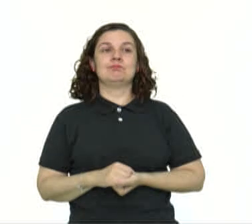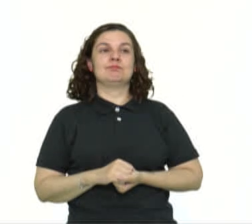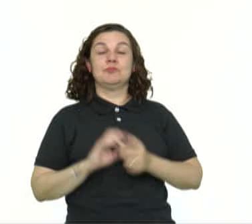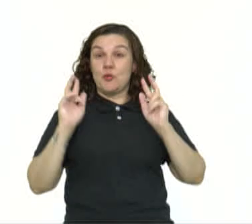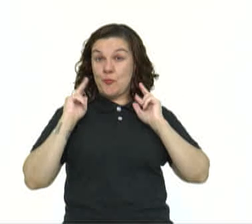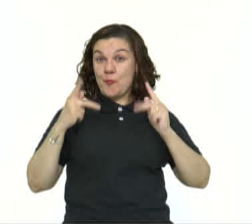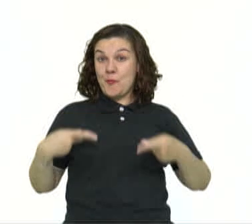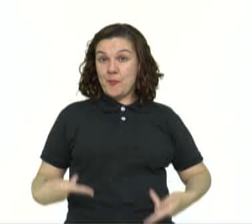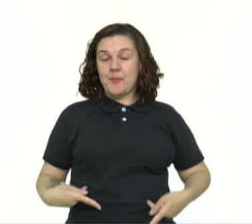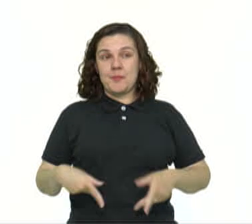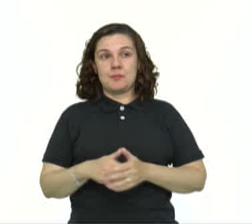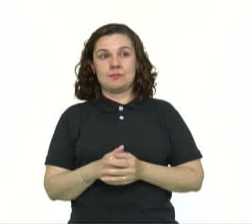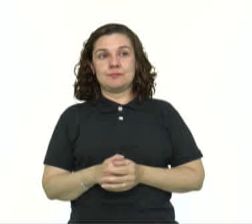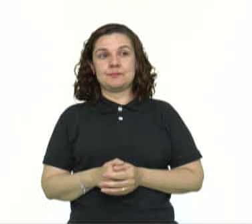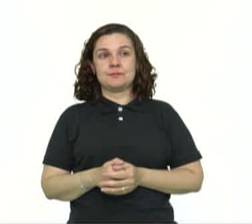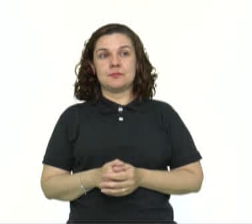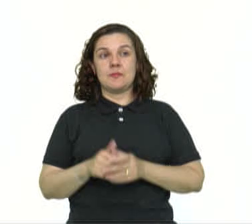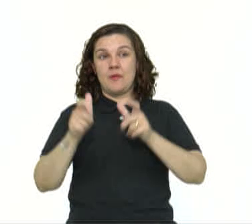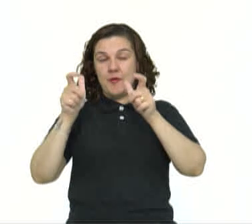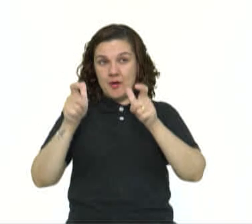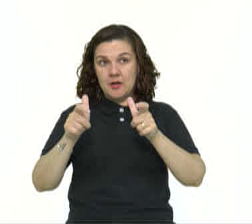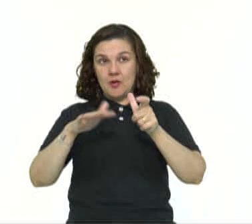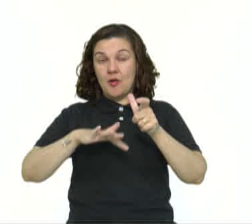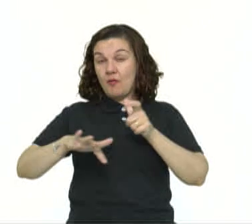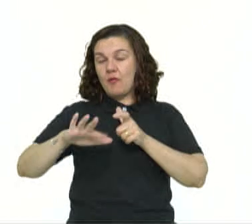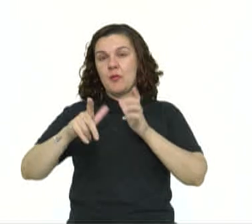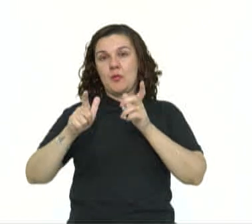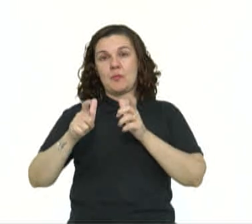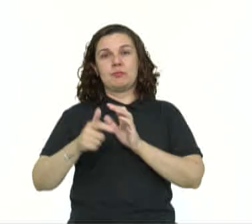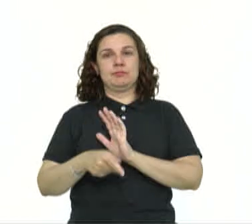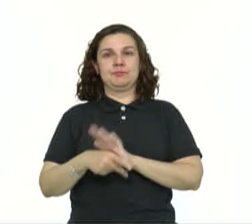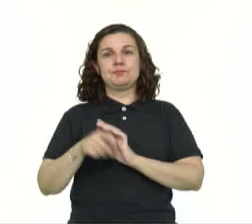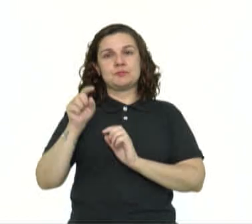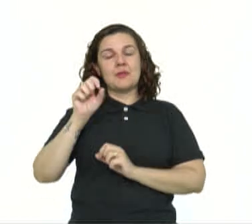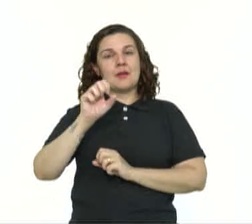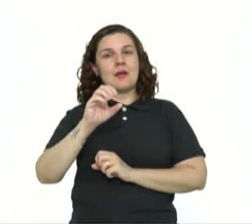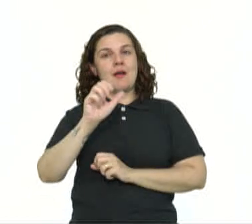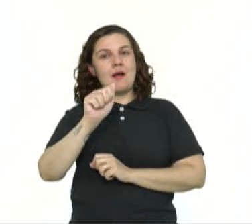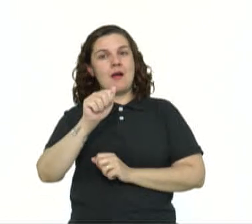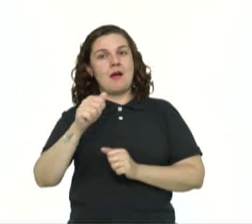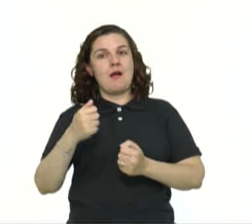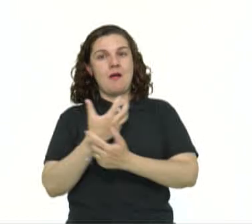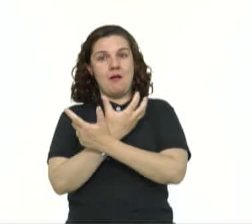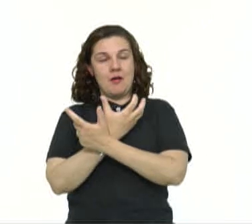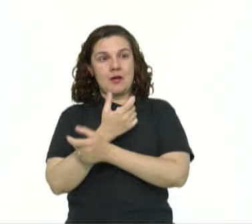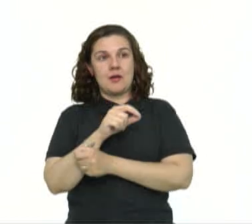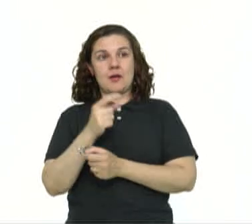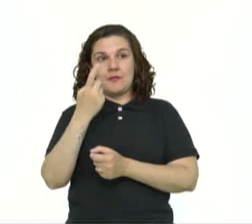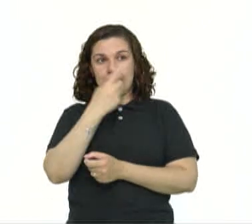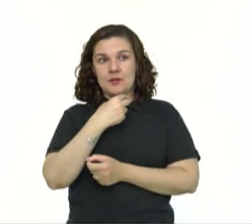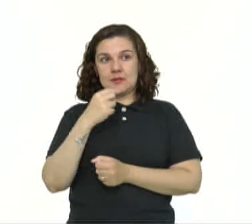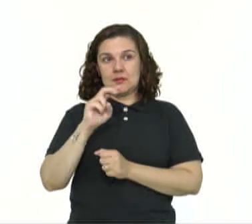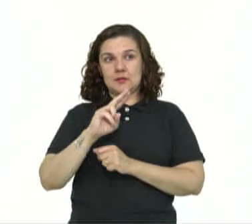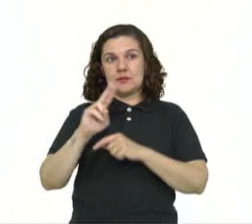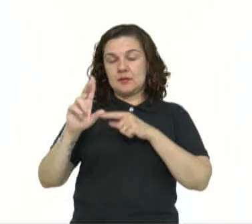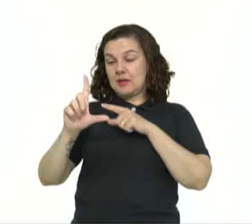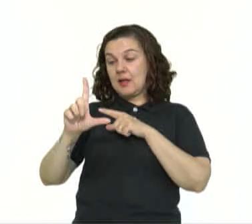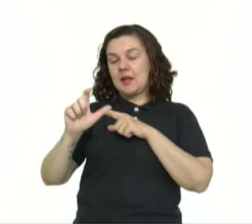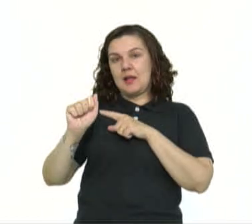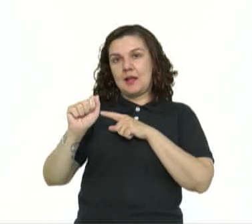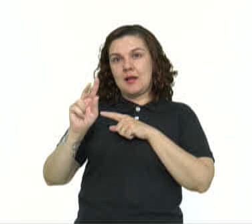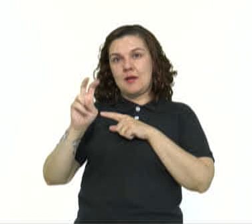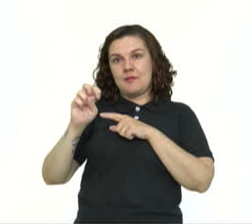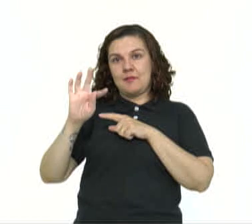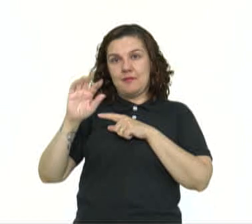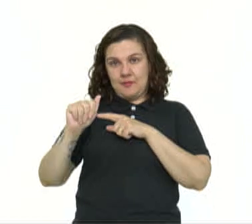que elas ficam num sítio arqueológico. Cabeça colossal número 1 de La Venta é